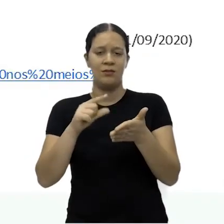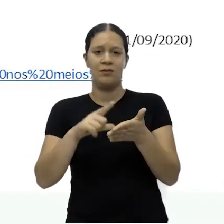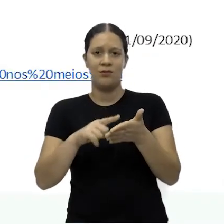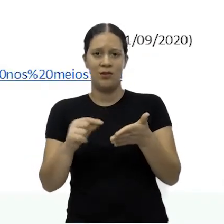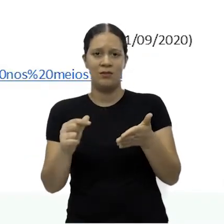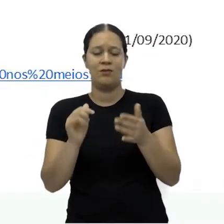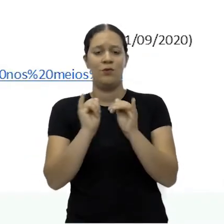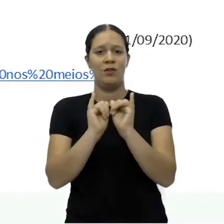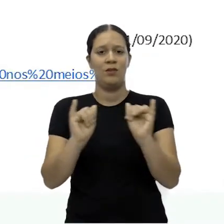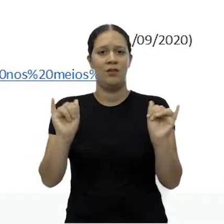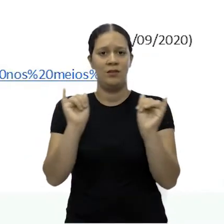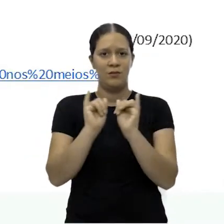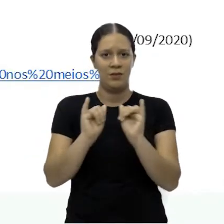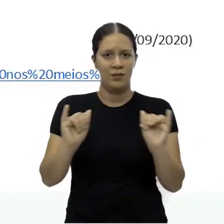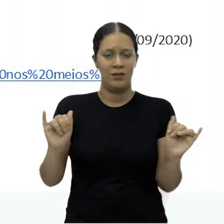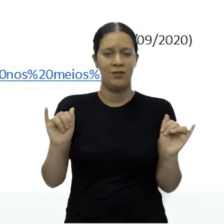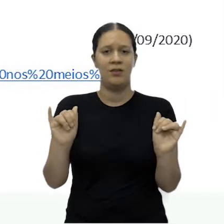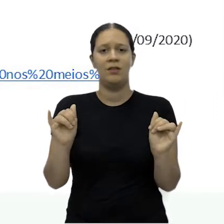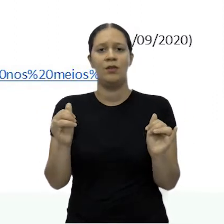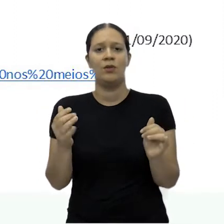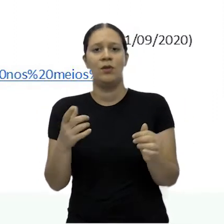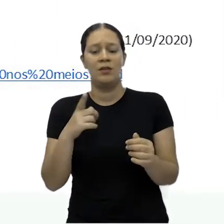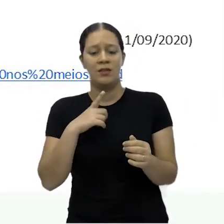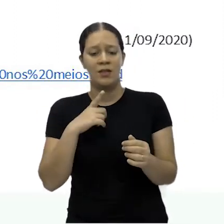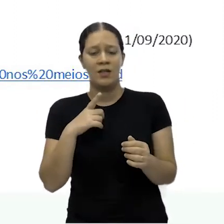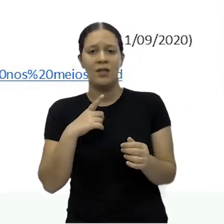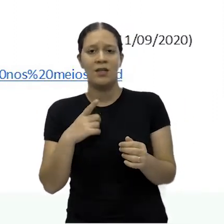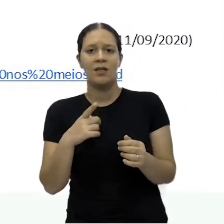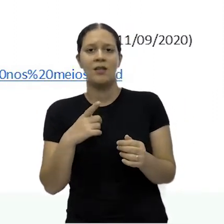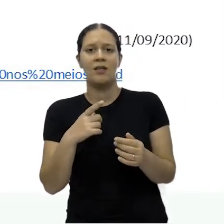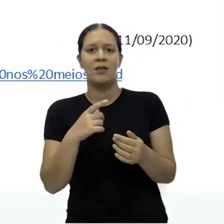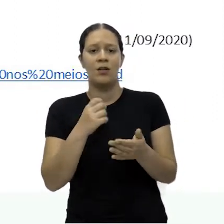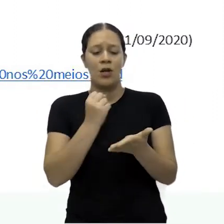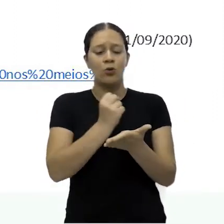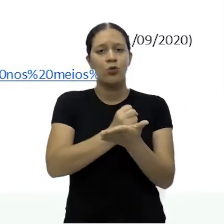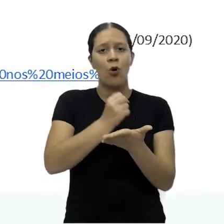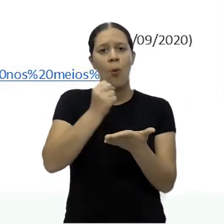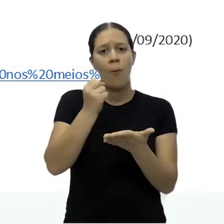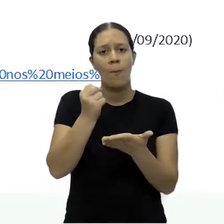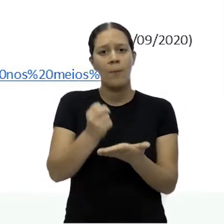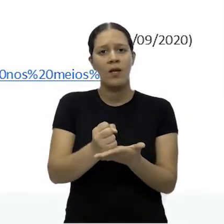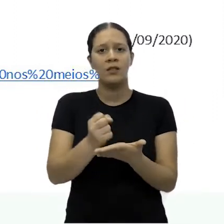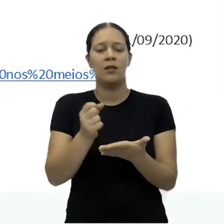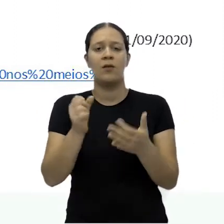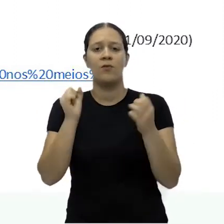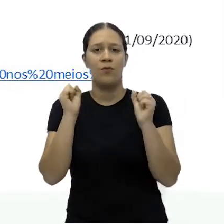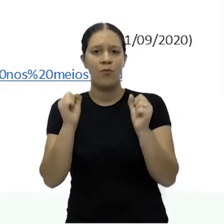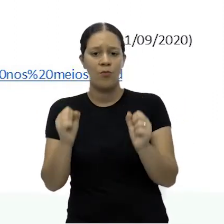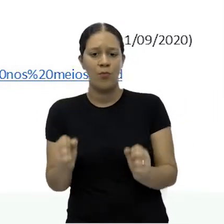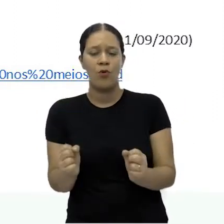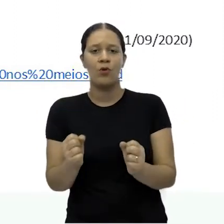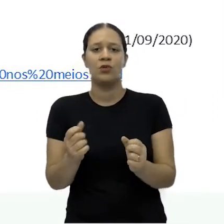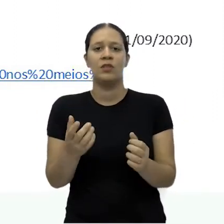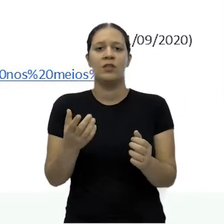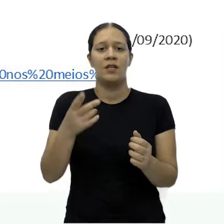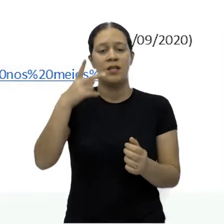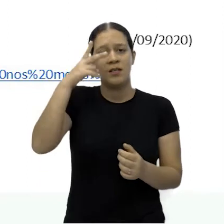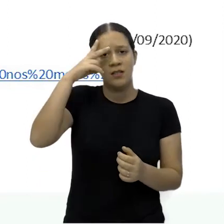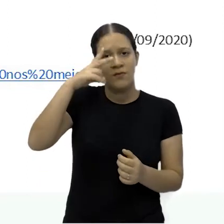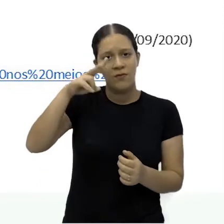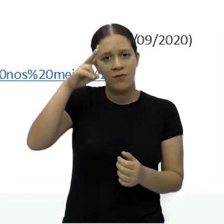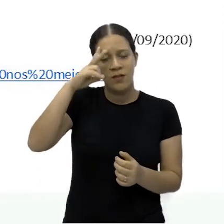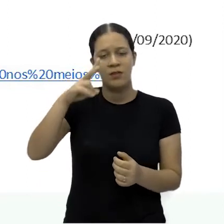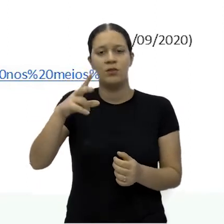artigo de divulgação científica é uma escritura geralmente breve, que pode explicar